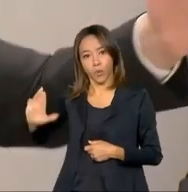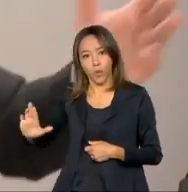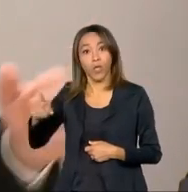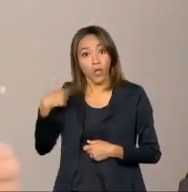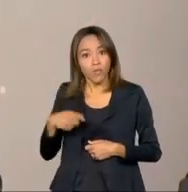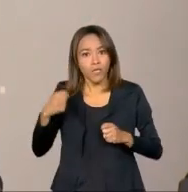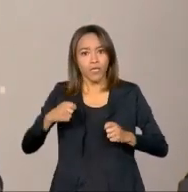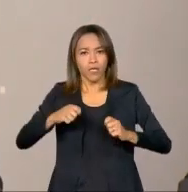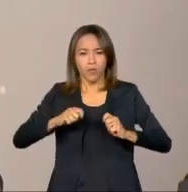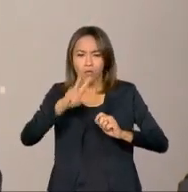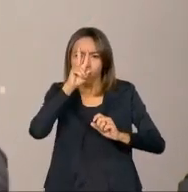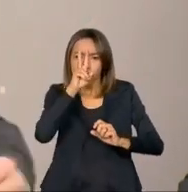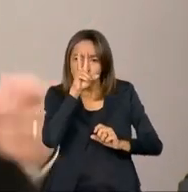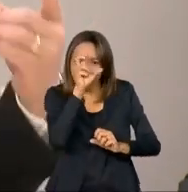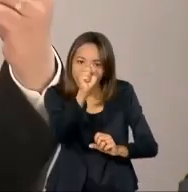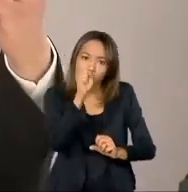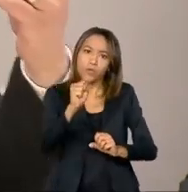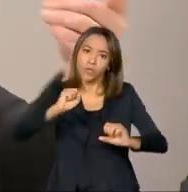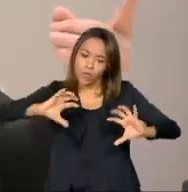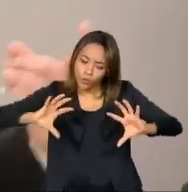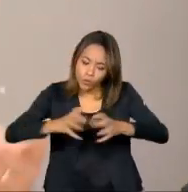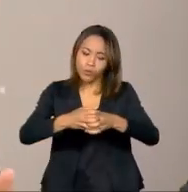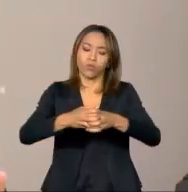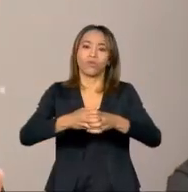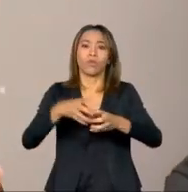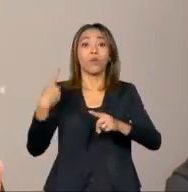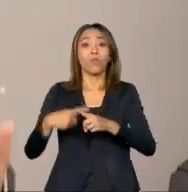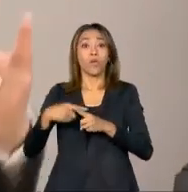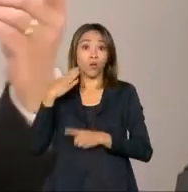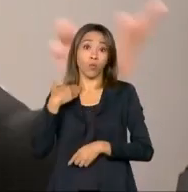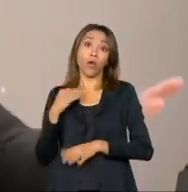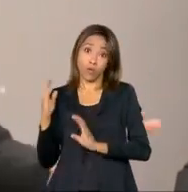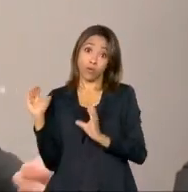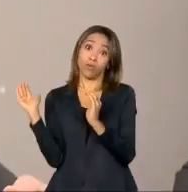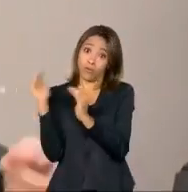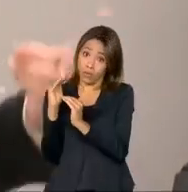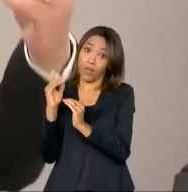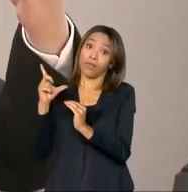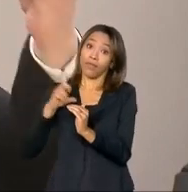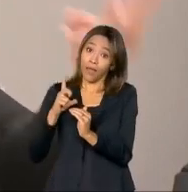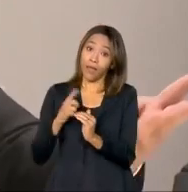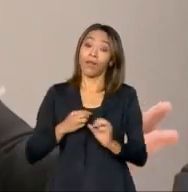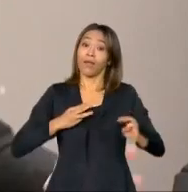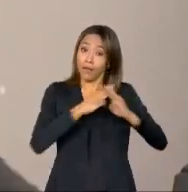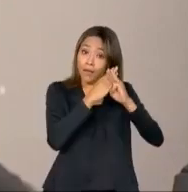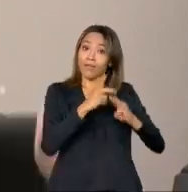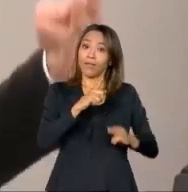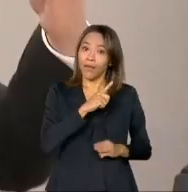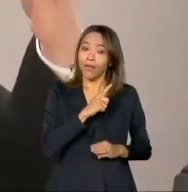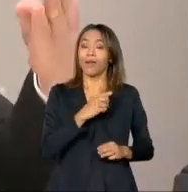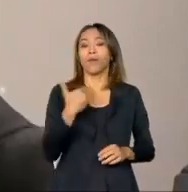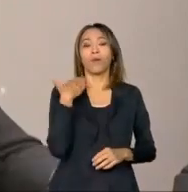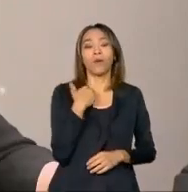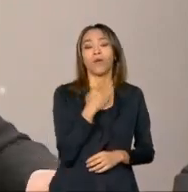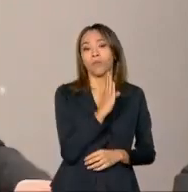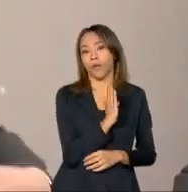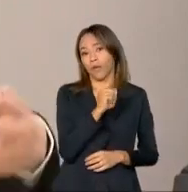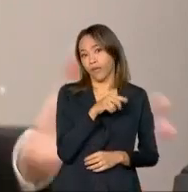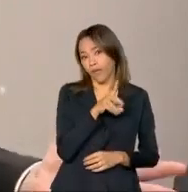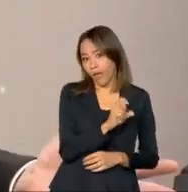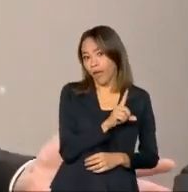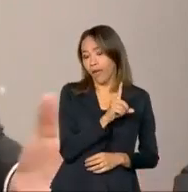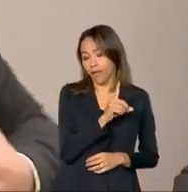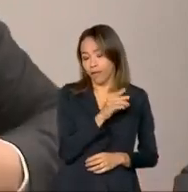essas forças todas do Brasil, porque o Banco do Brasil tem empréstimo, a Caixa tem, o BNDES tem, o Banco do Nordeste tem.